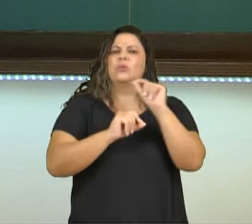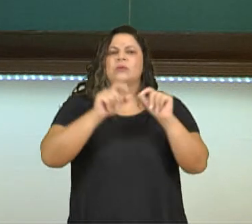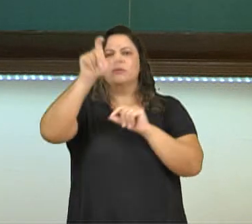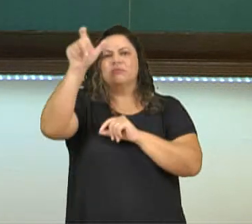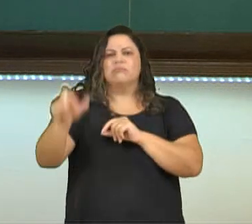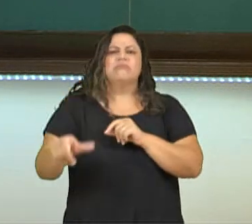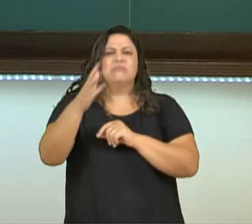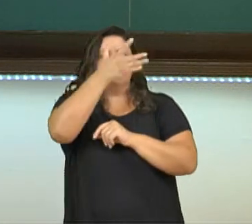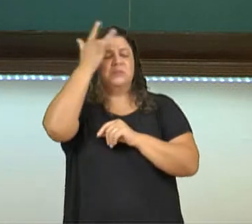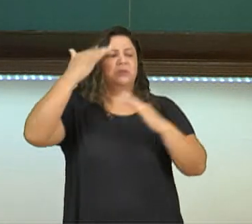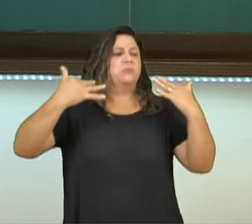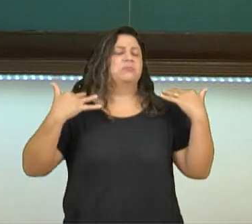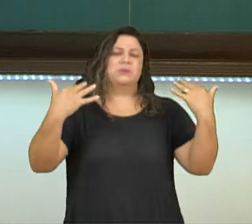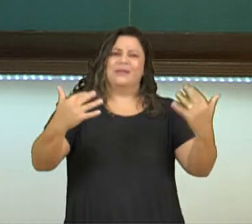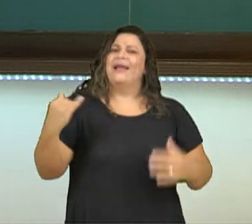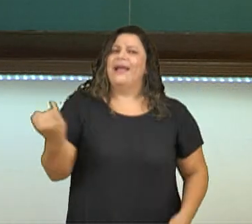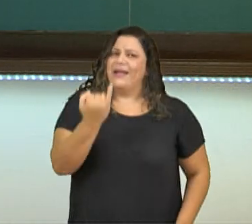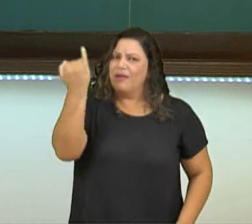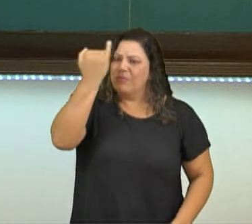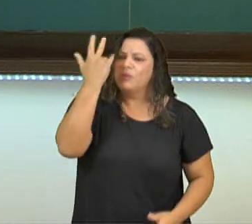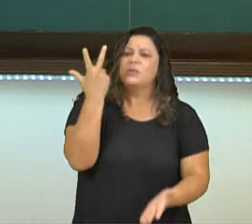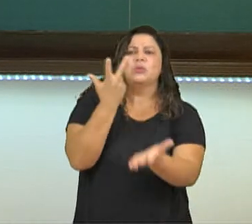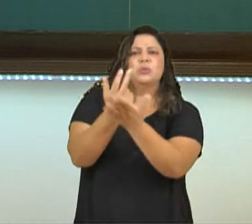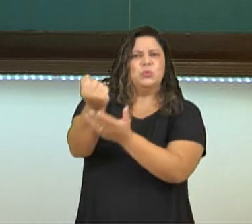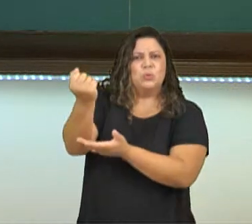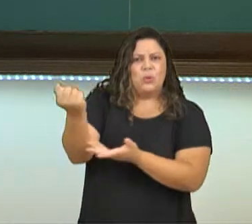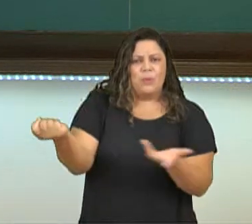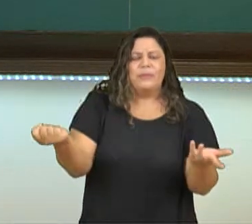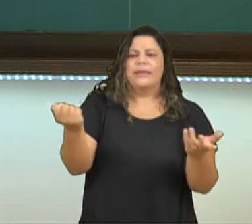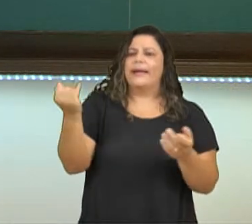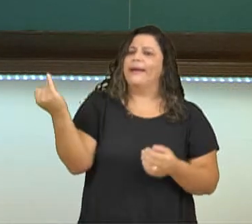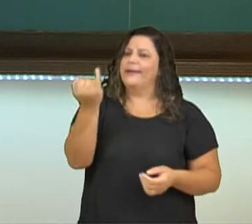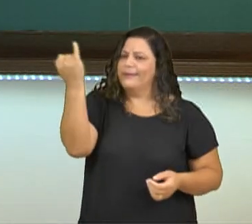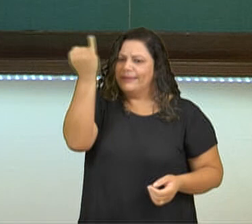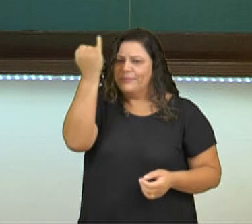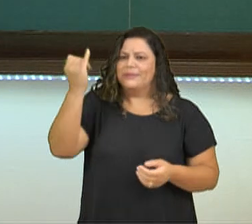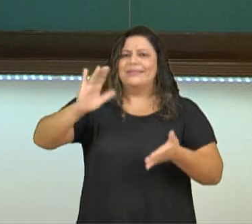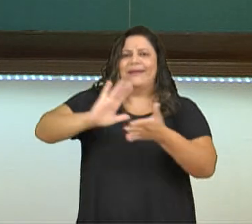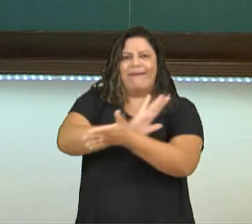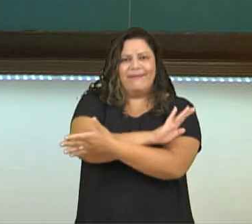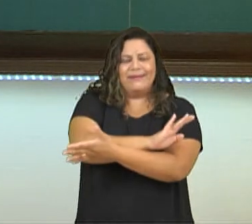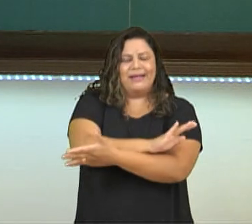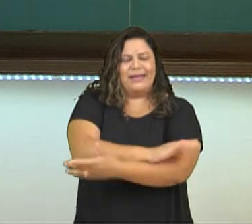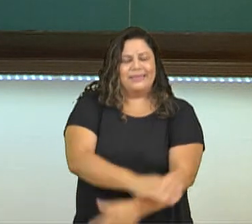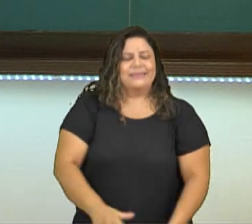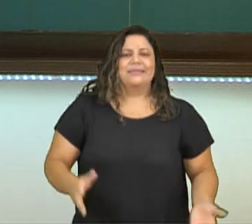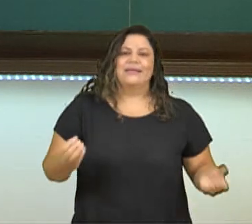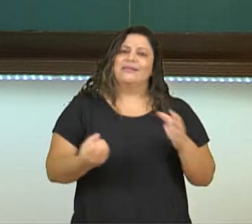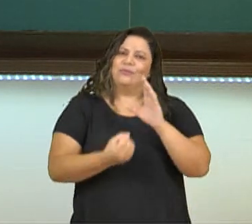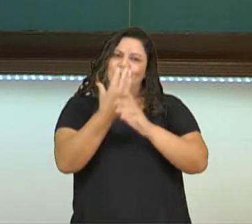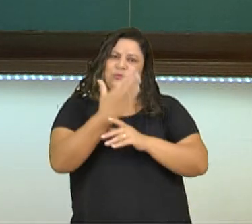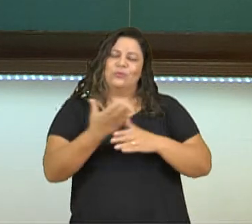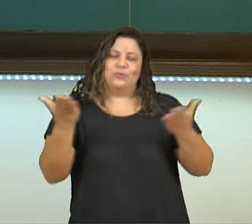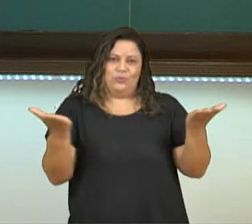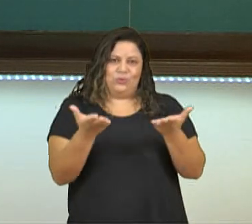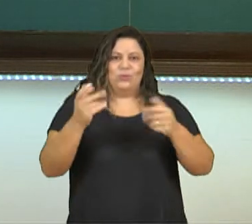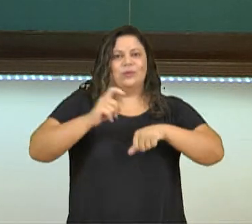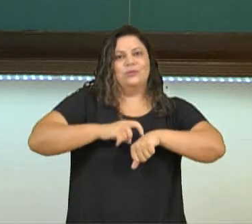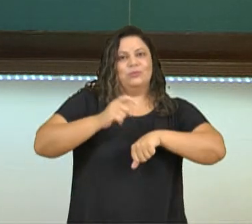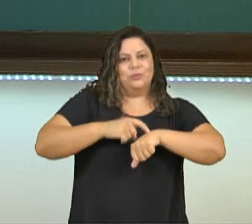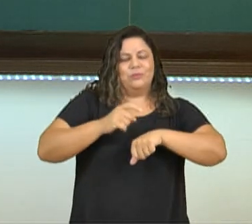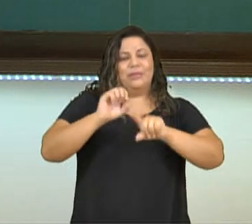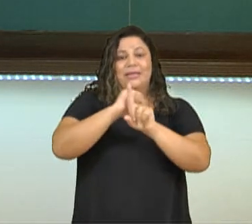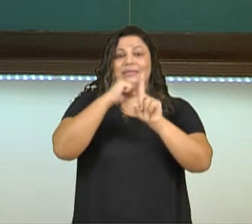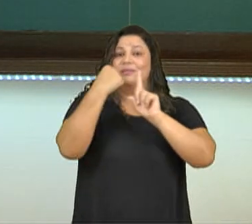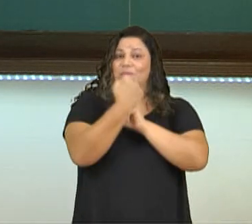que é importante você comprar, que é importante que se consuma. Então surge isso nesse momento. E essa